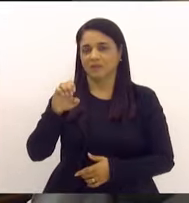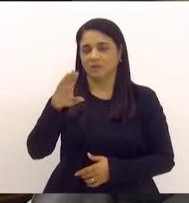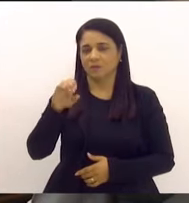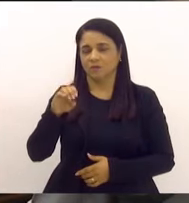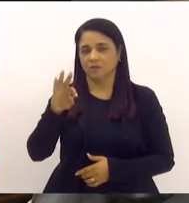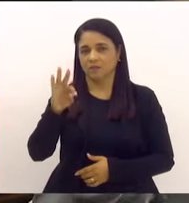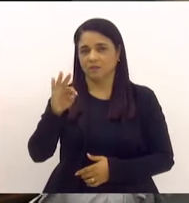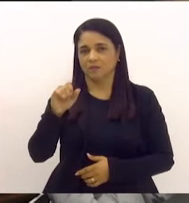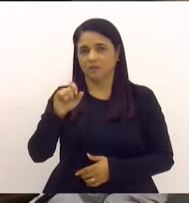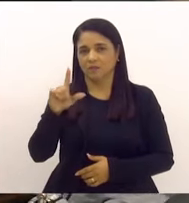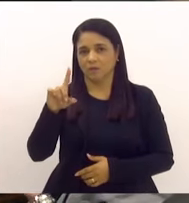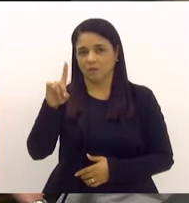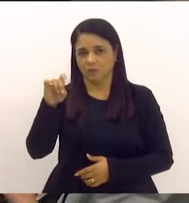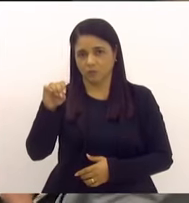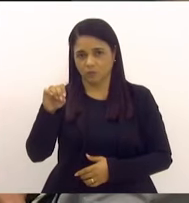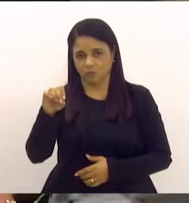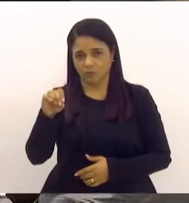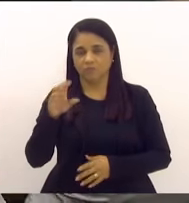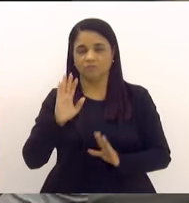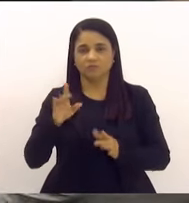obrigado.